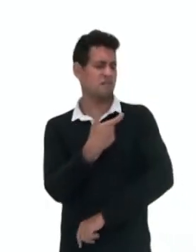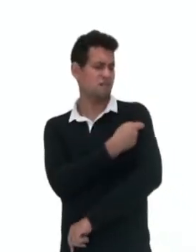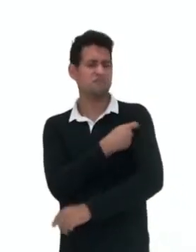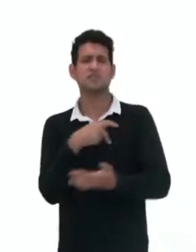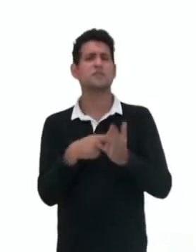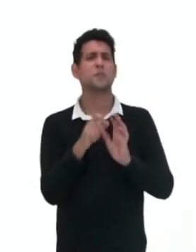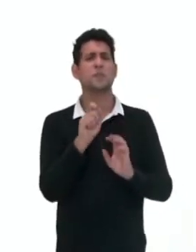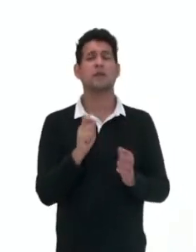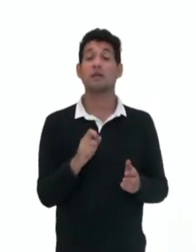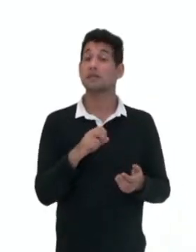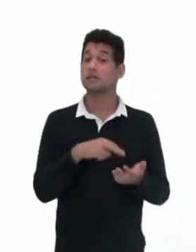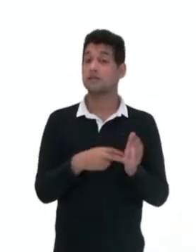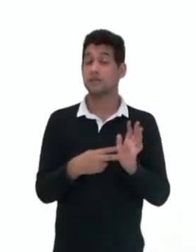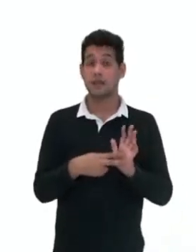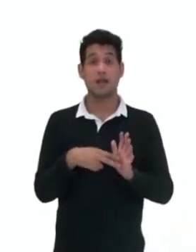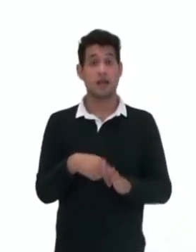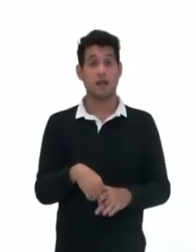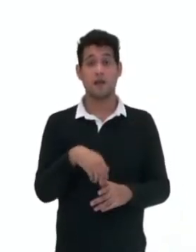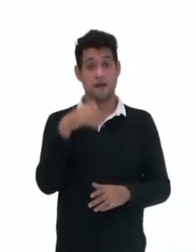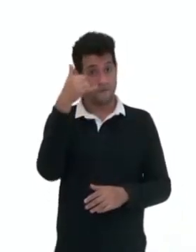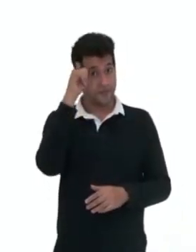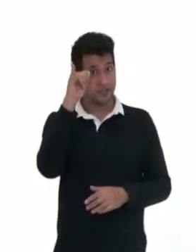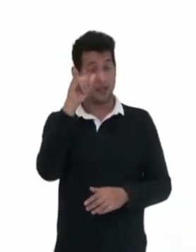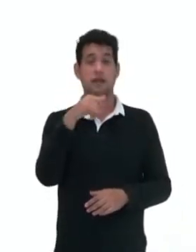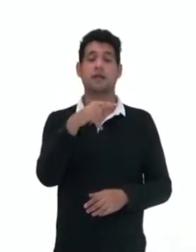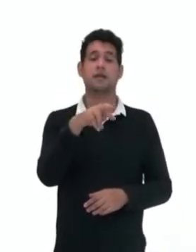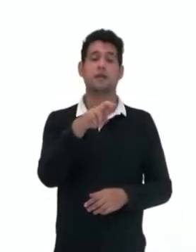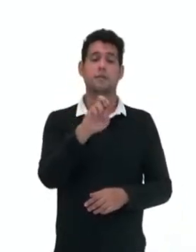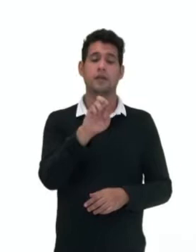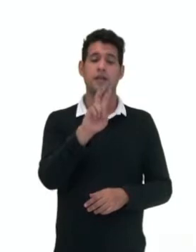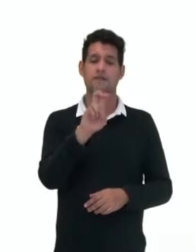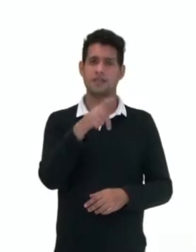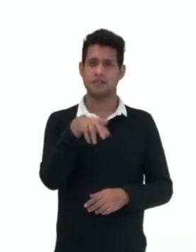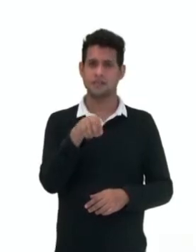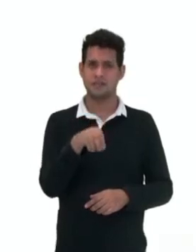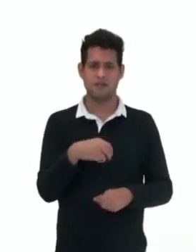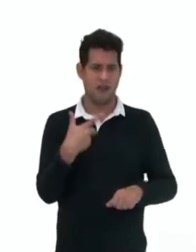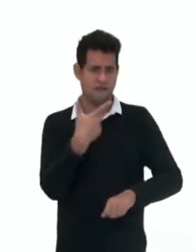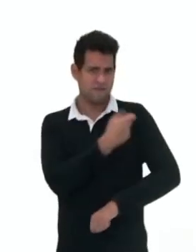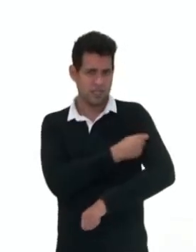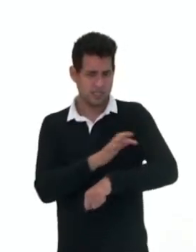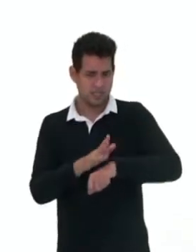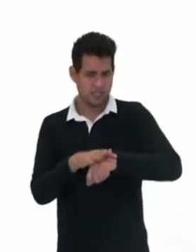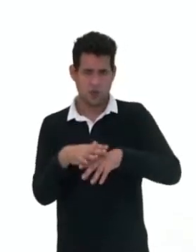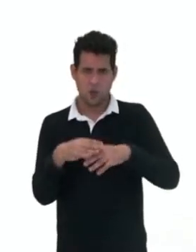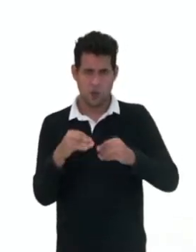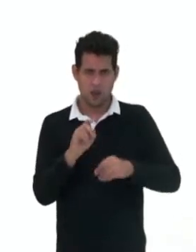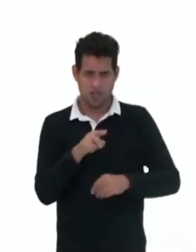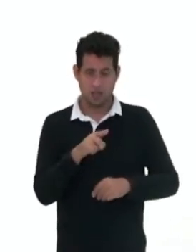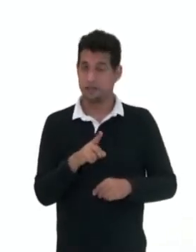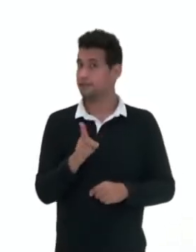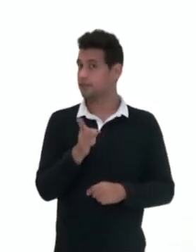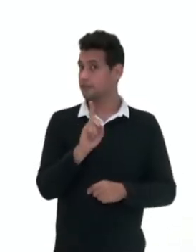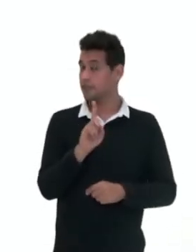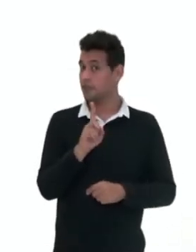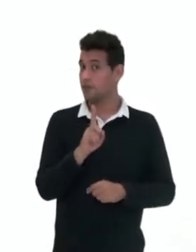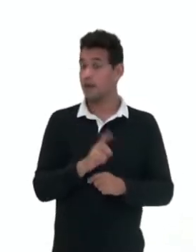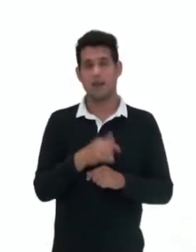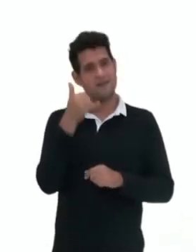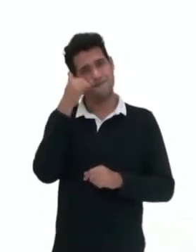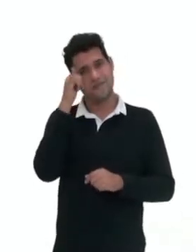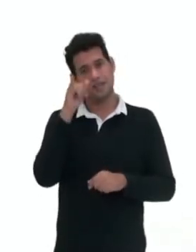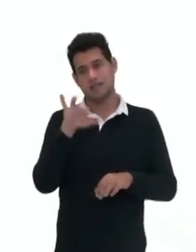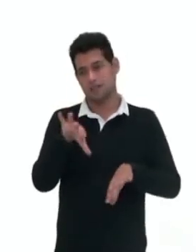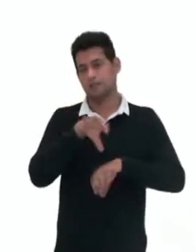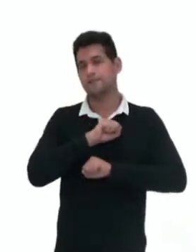que a vacina é preventiva. A vacina não cura da doença. A vacina previne que você fique